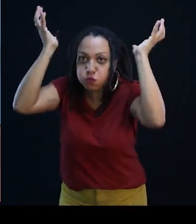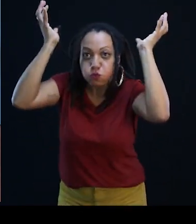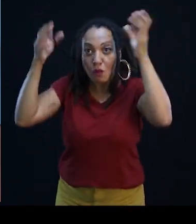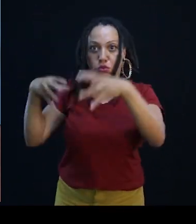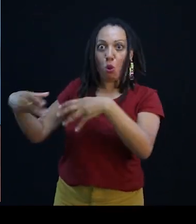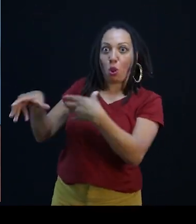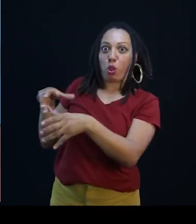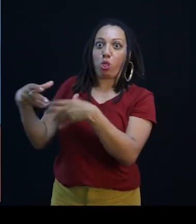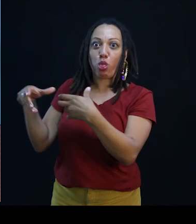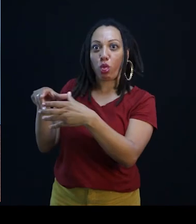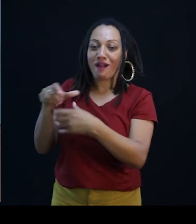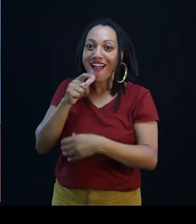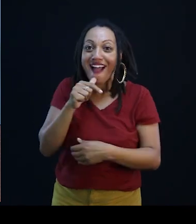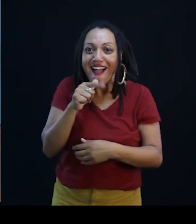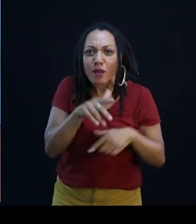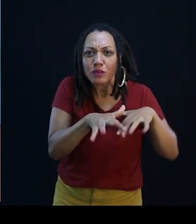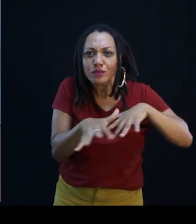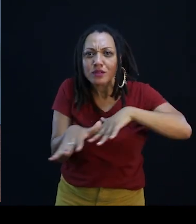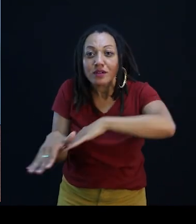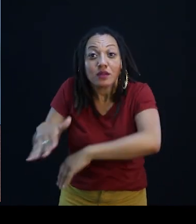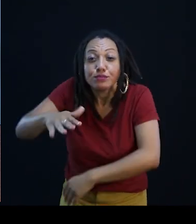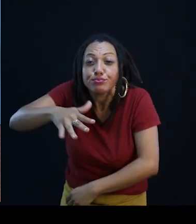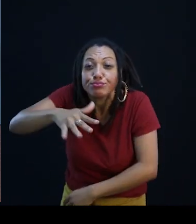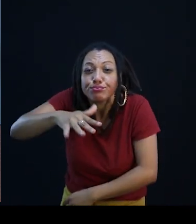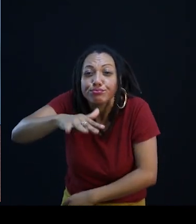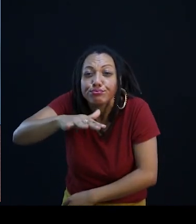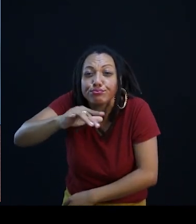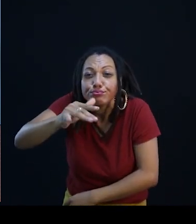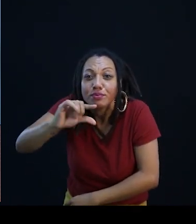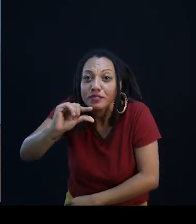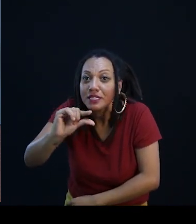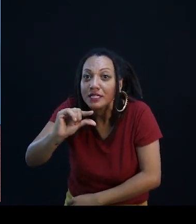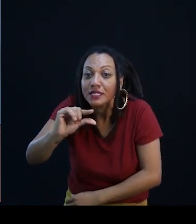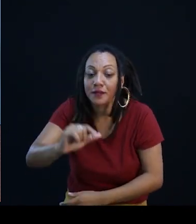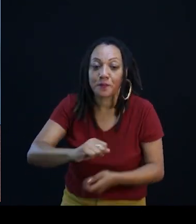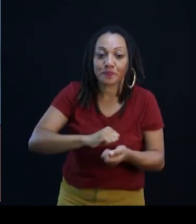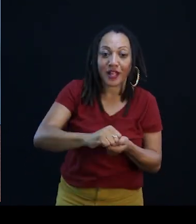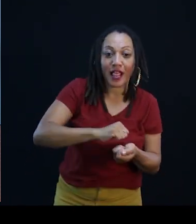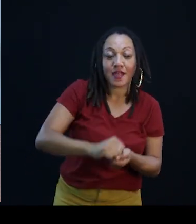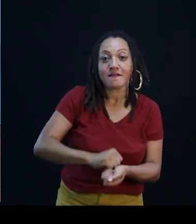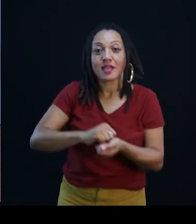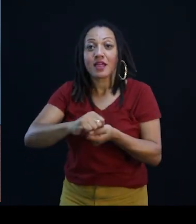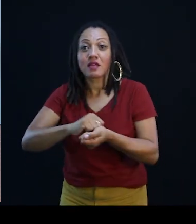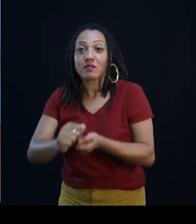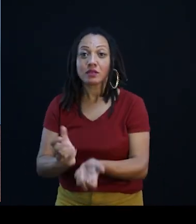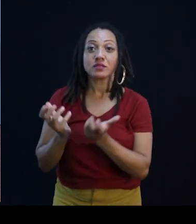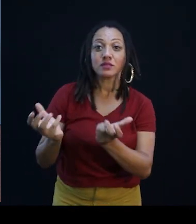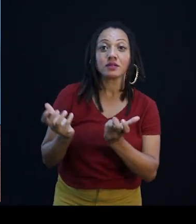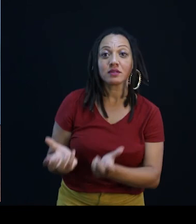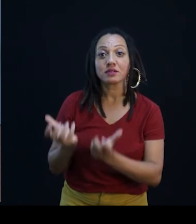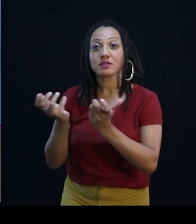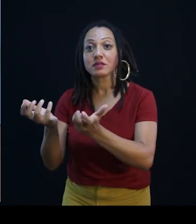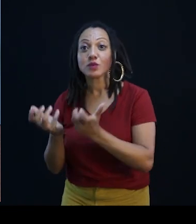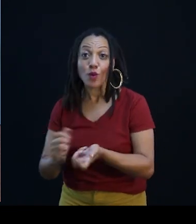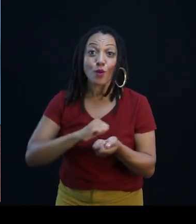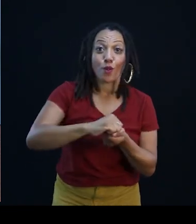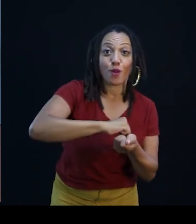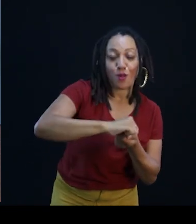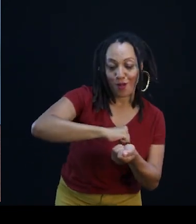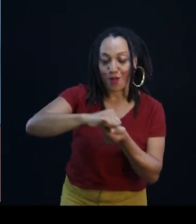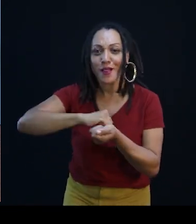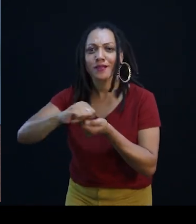e a água pequenininha. Vai lavar. Lava, lava,